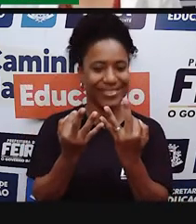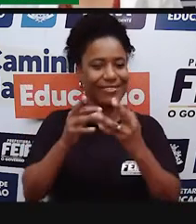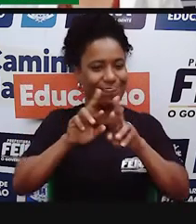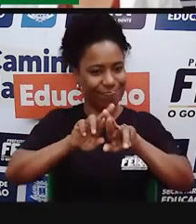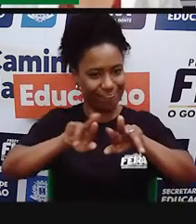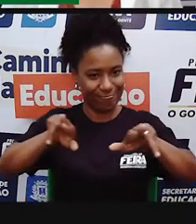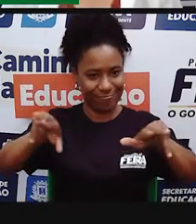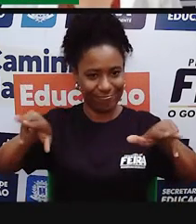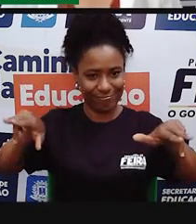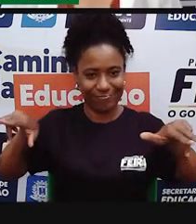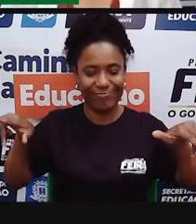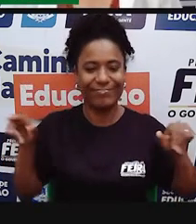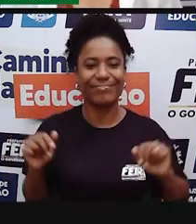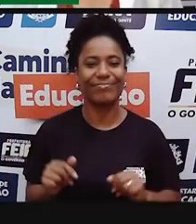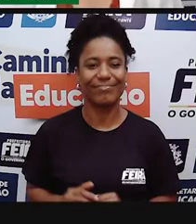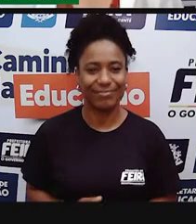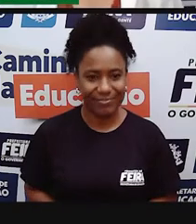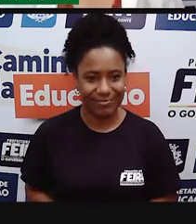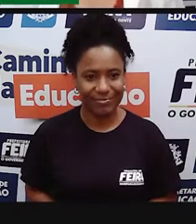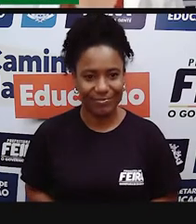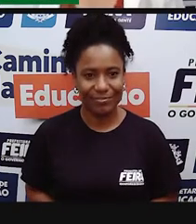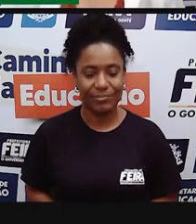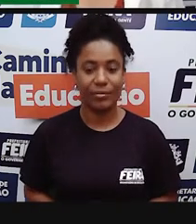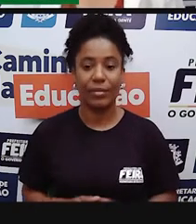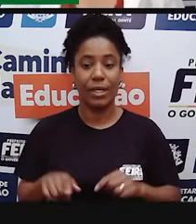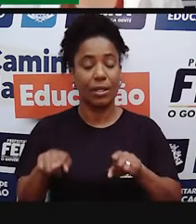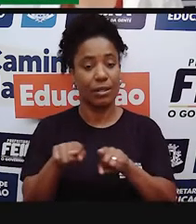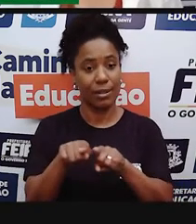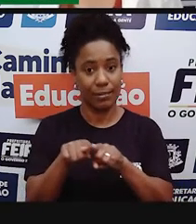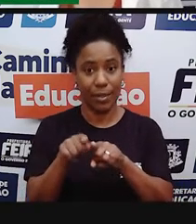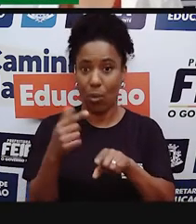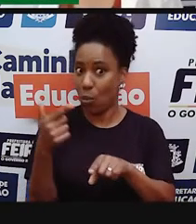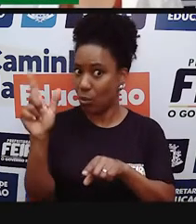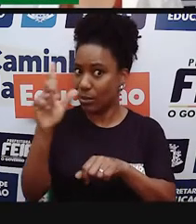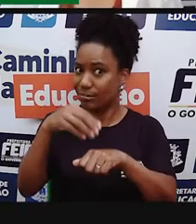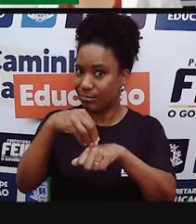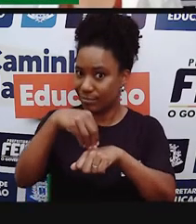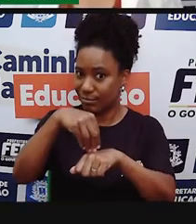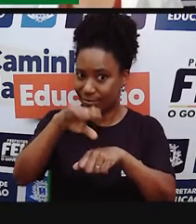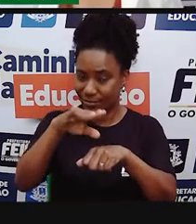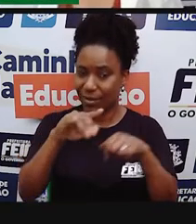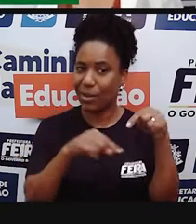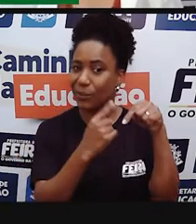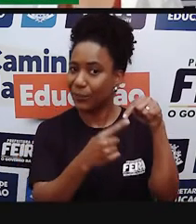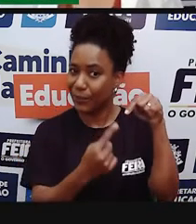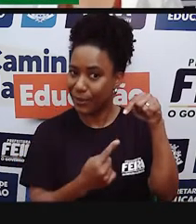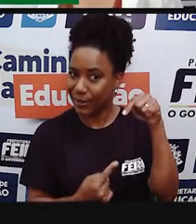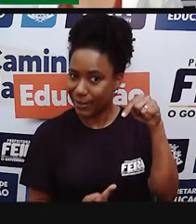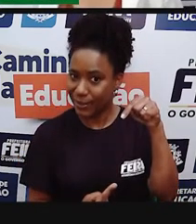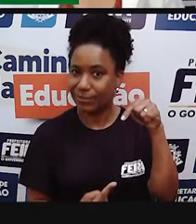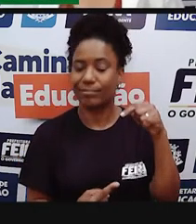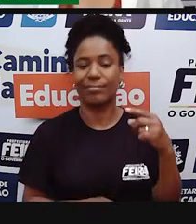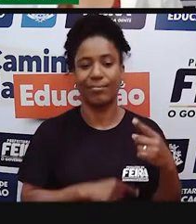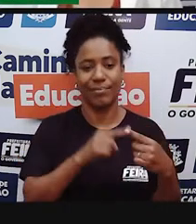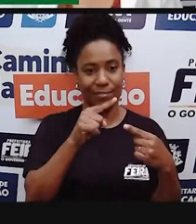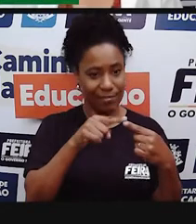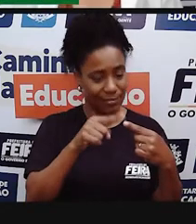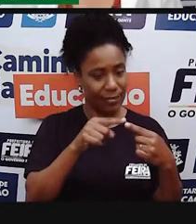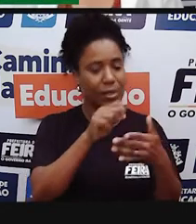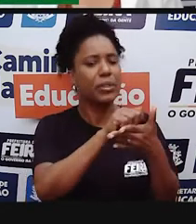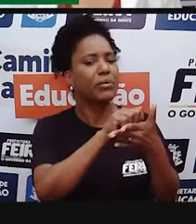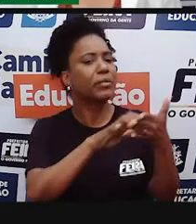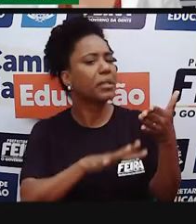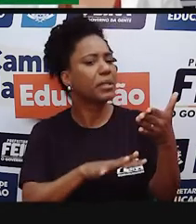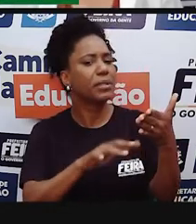diversidade sabia segue também aquelas dicas de organização quando você for